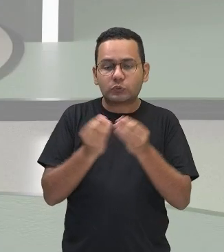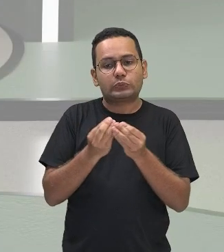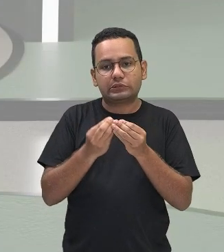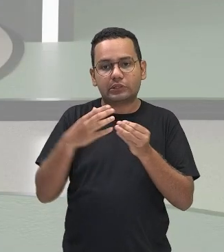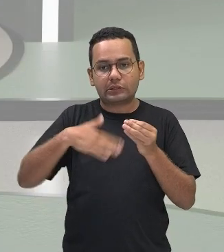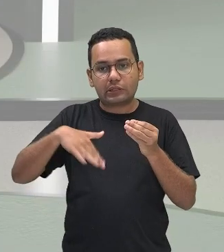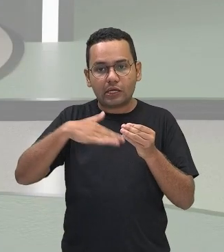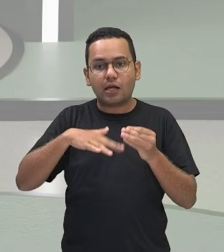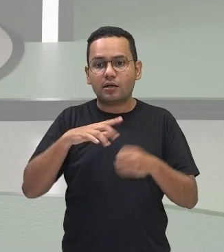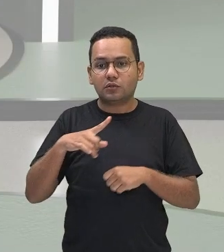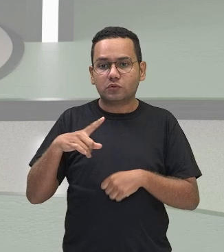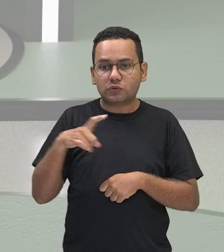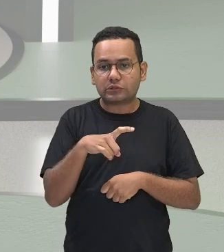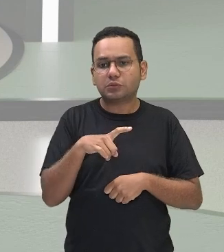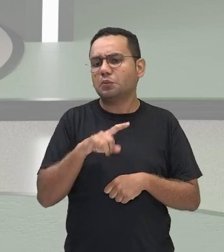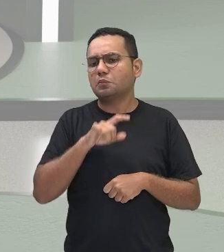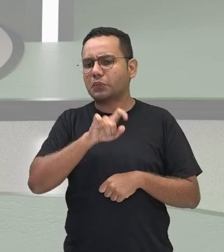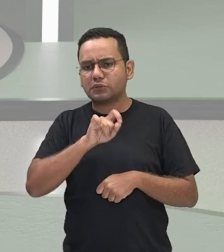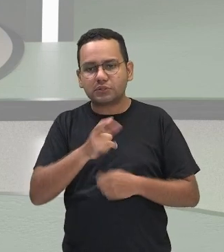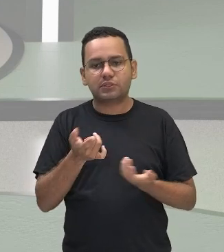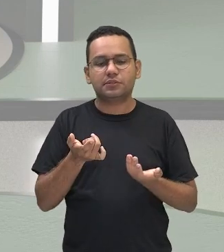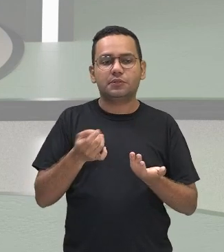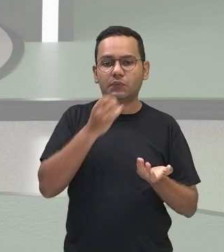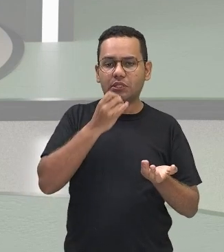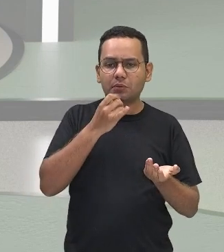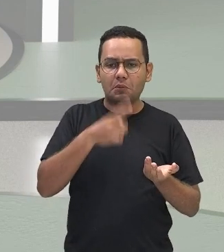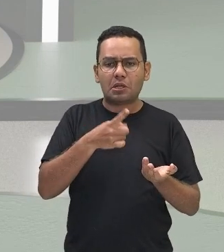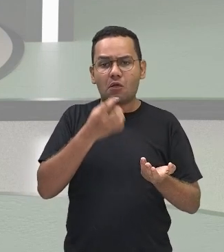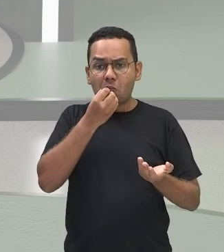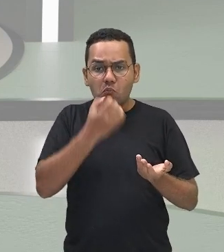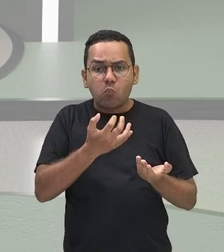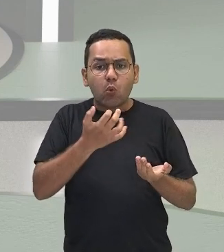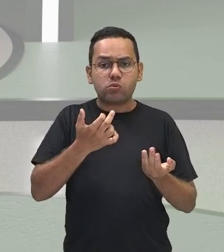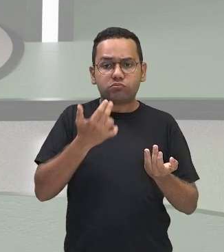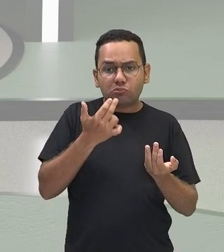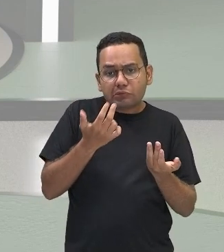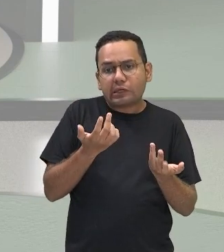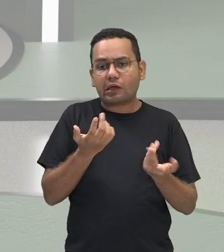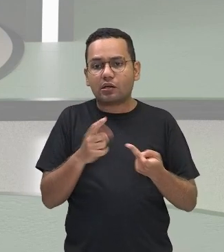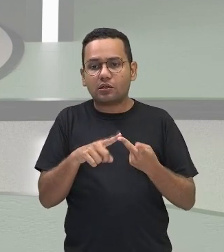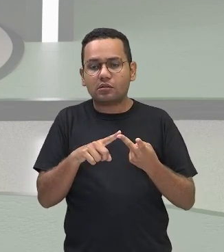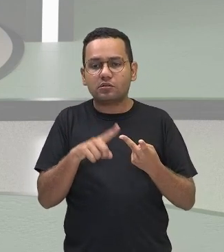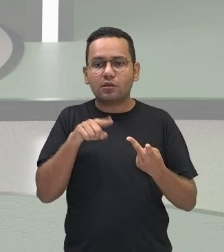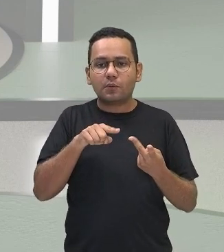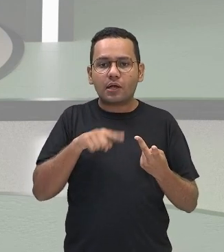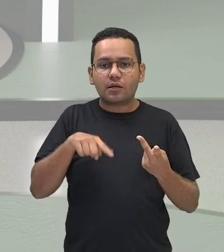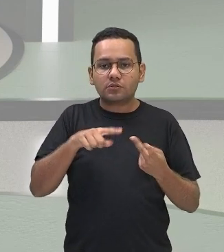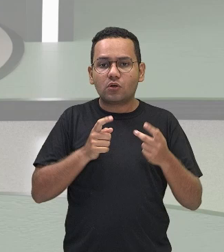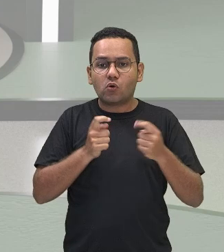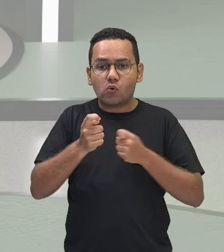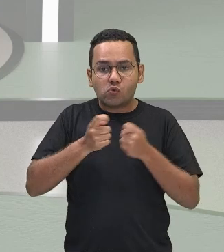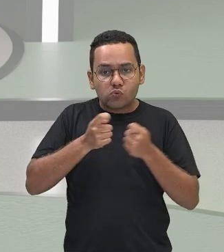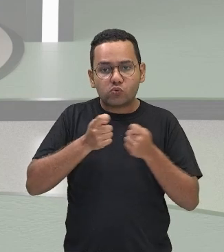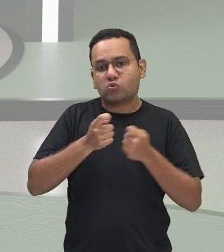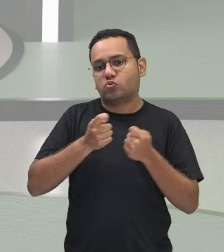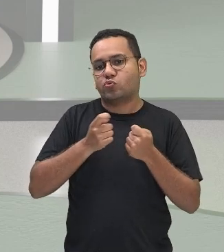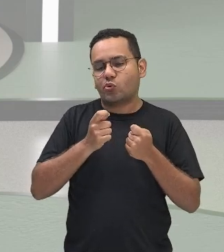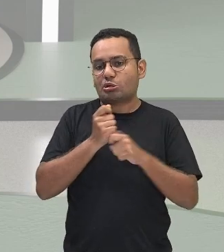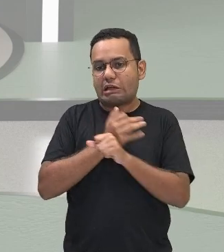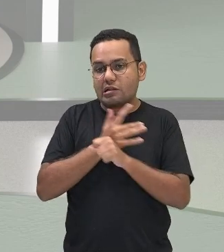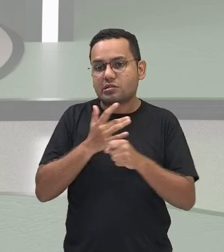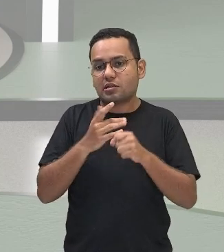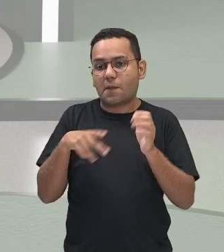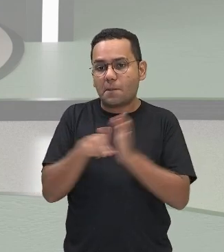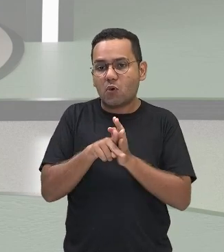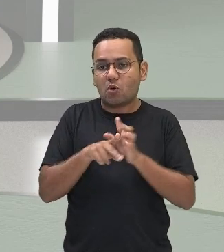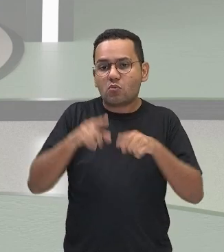importante para algum papel, para a nutrição do espermatozoide, para a neutralização do elevado nível de acidez da uretra,